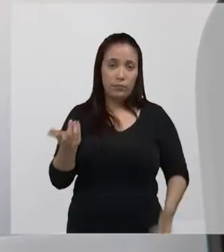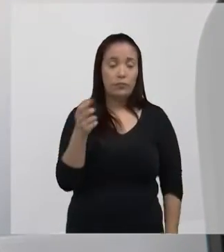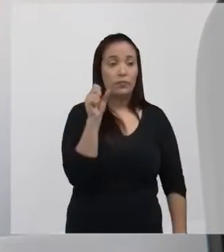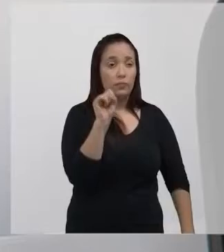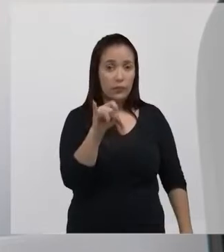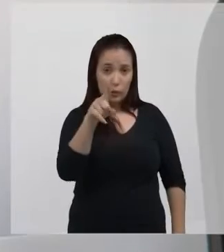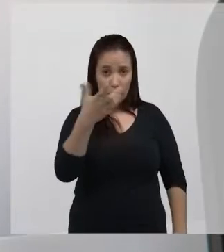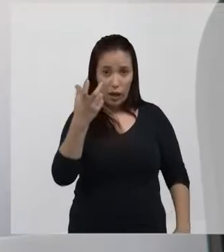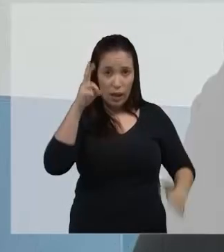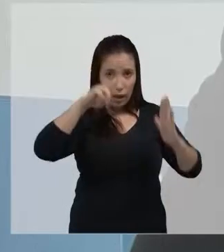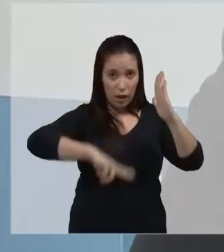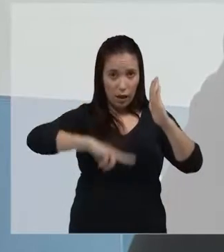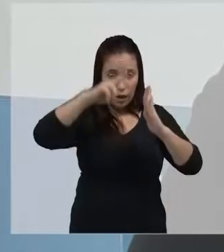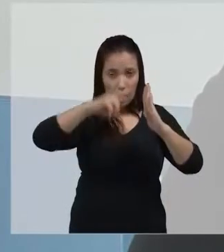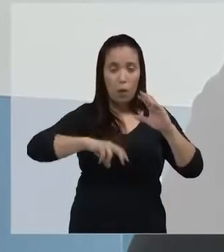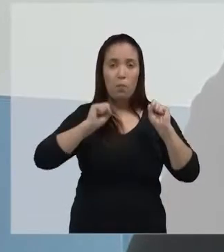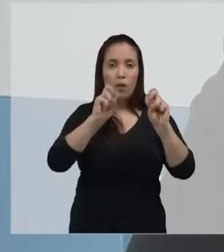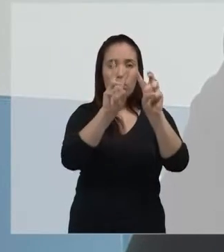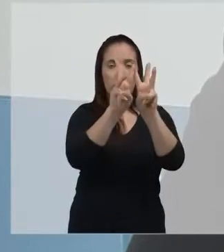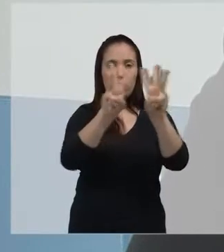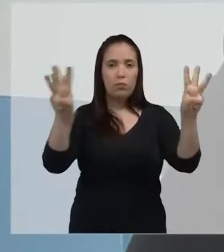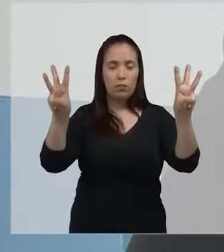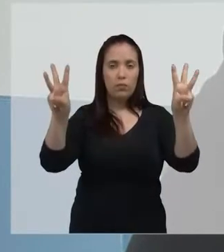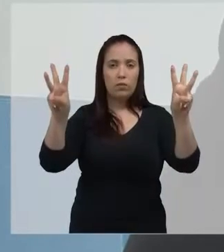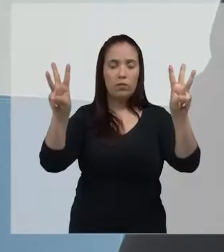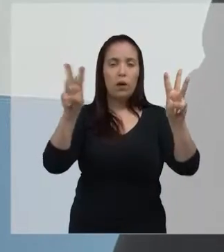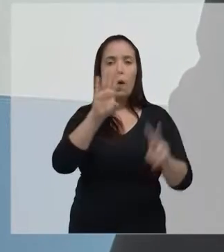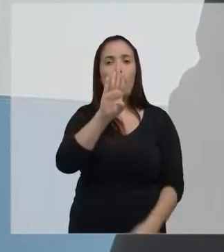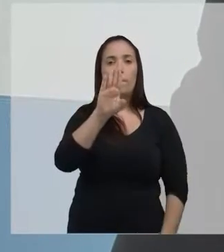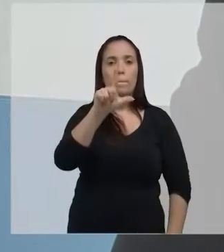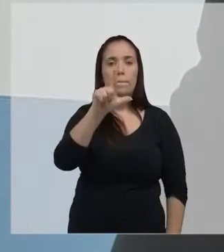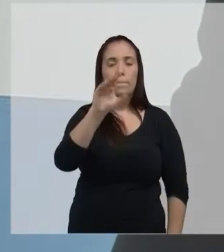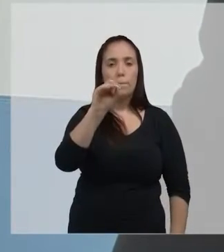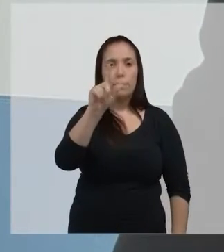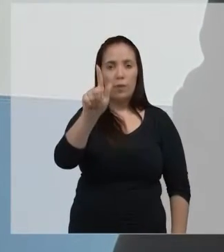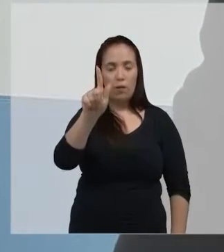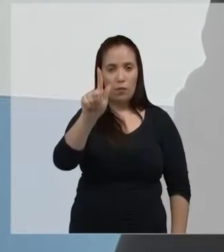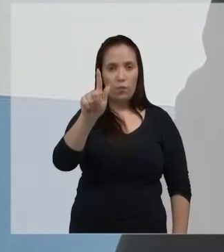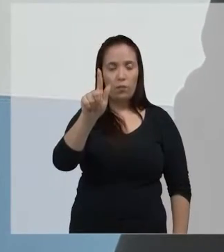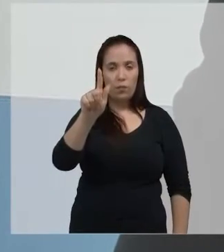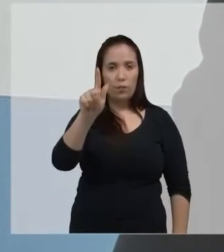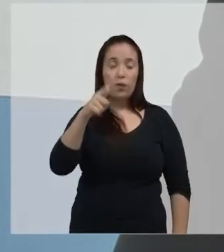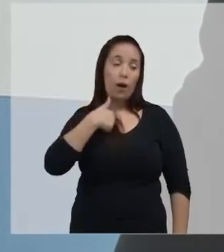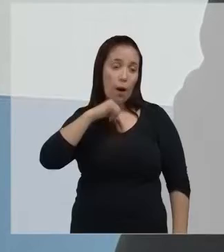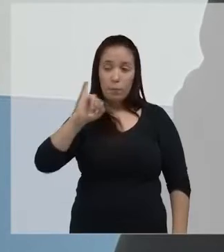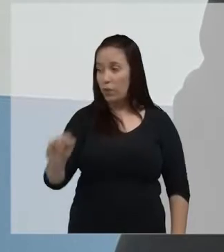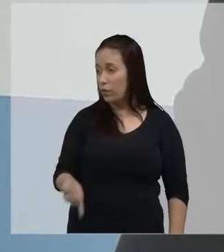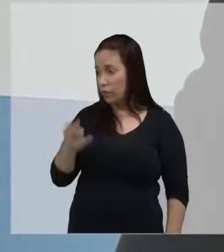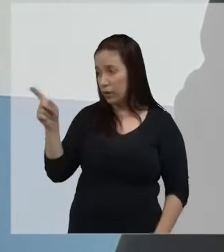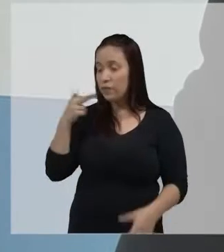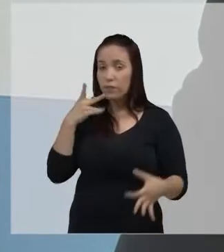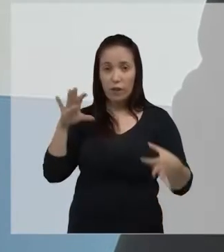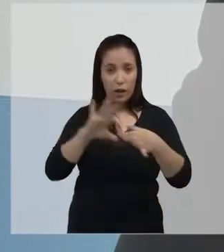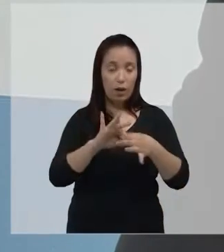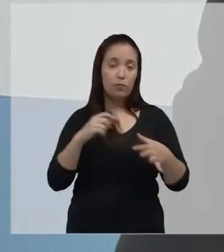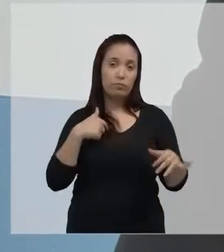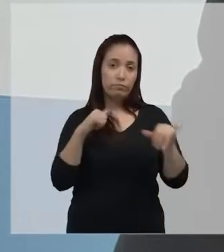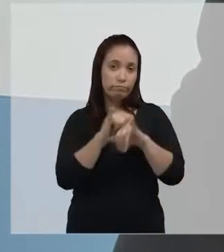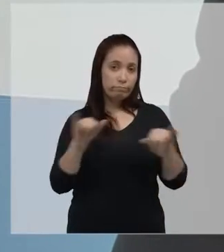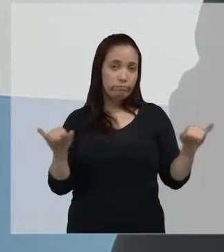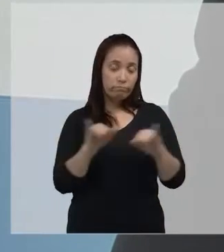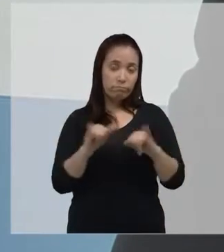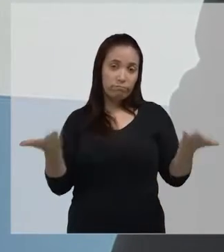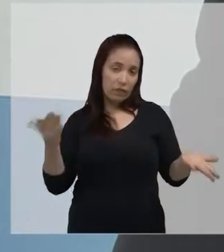se você quiser ler, você entra blog, você deu a deixa para fazer o meu comercial, vou aproveitar,